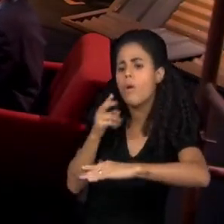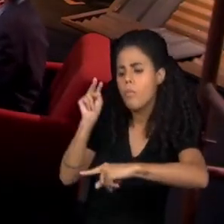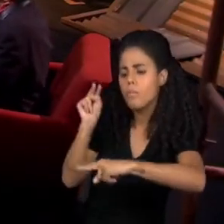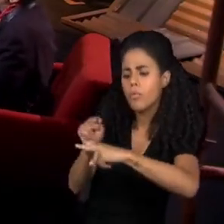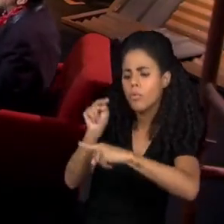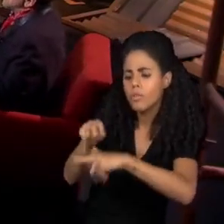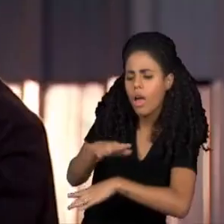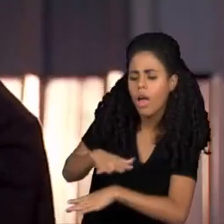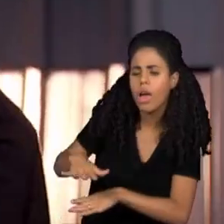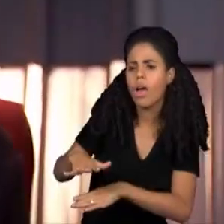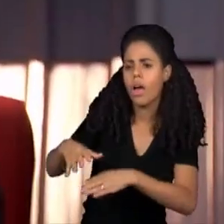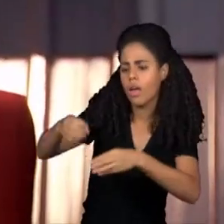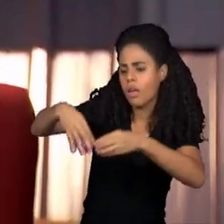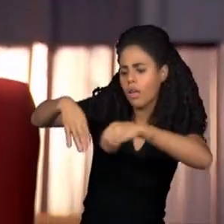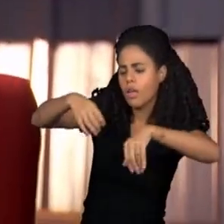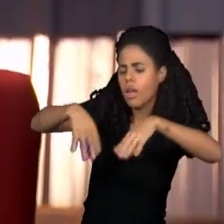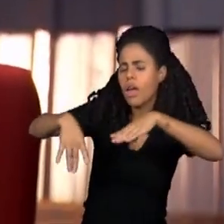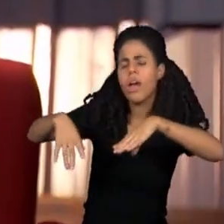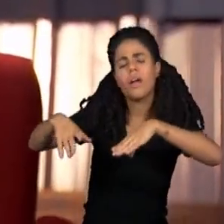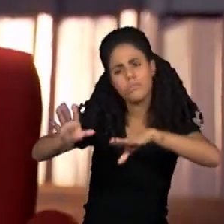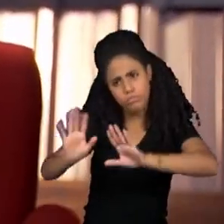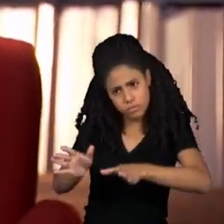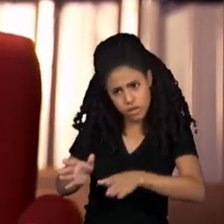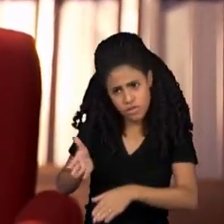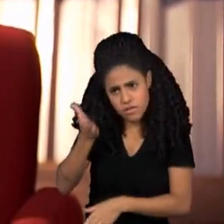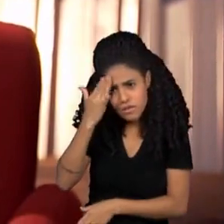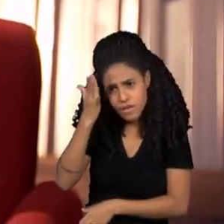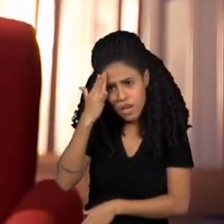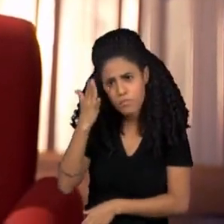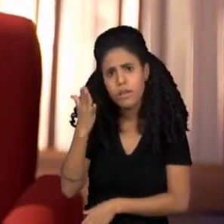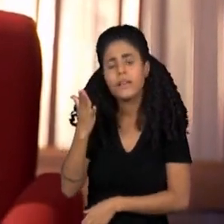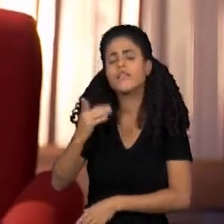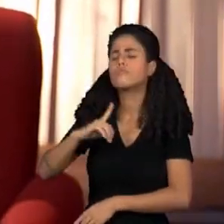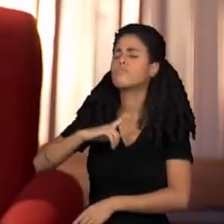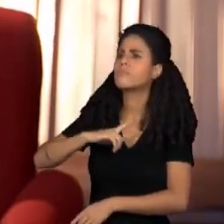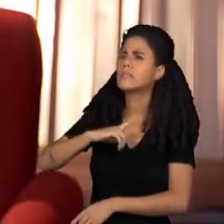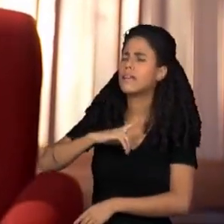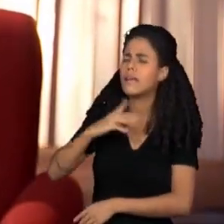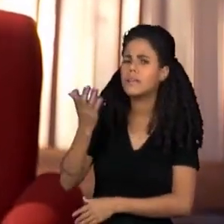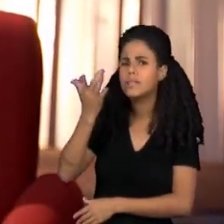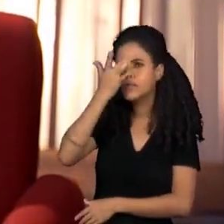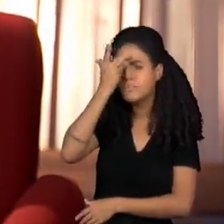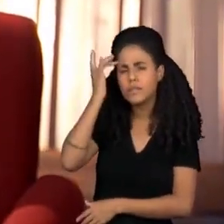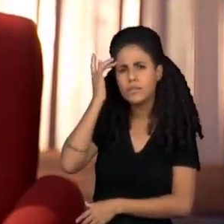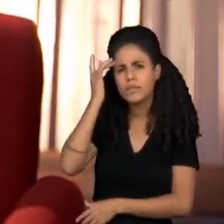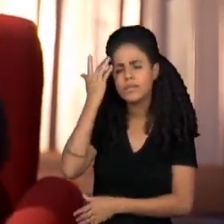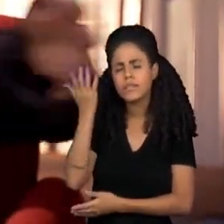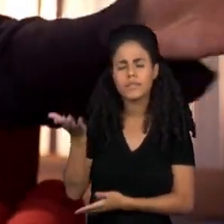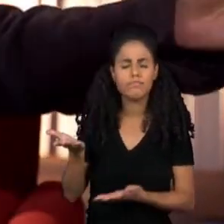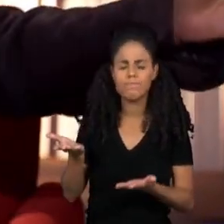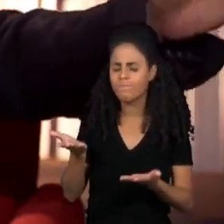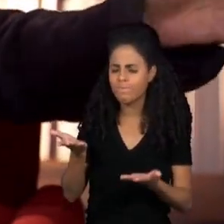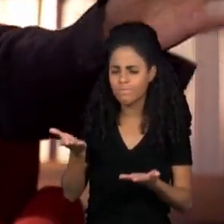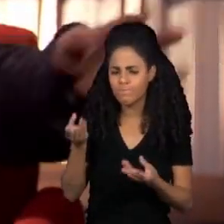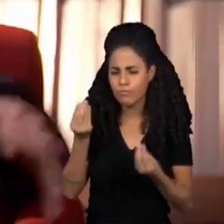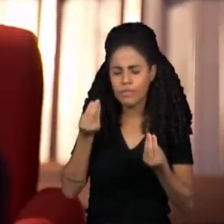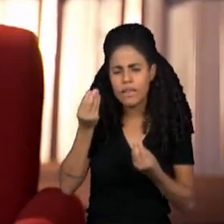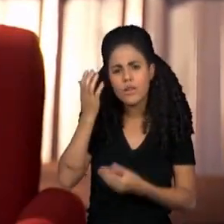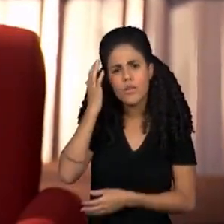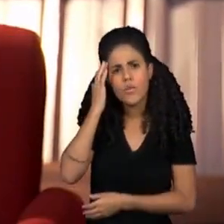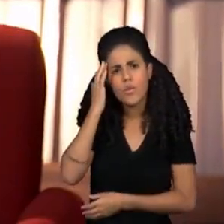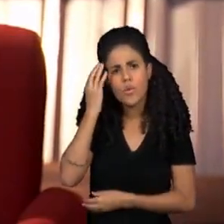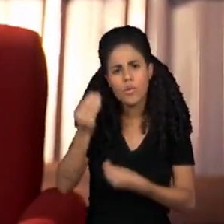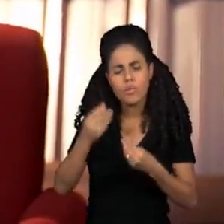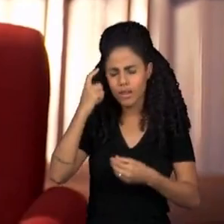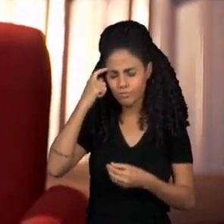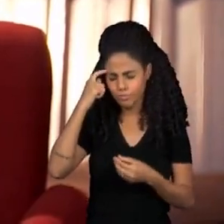que eu nasci no mato por exemplo tem uma flor que é muito Paulista não meu Deus sempre seu mais novo